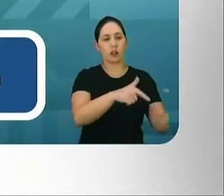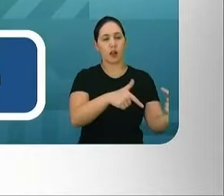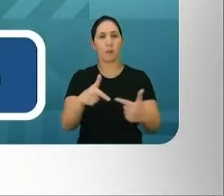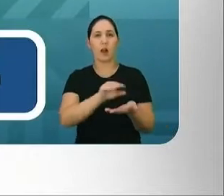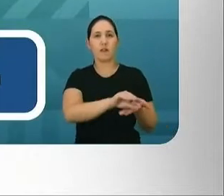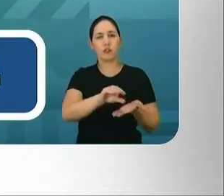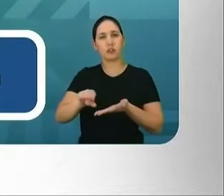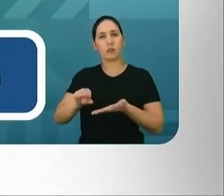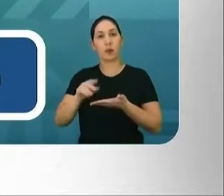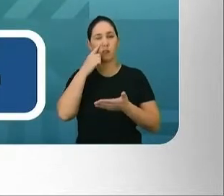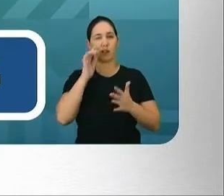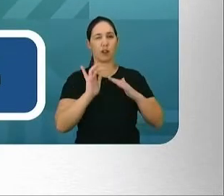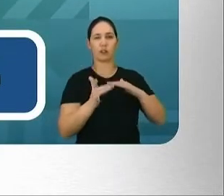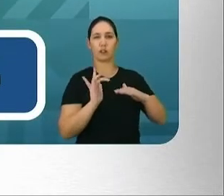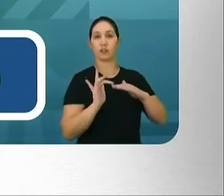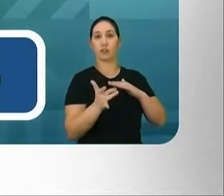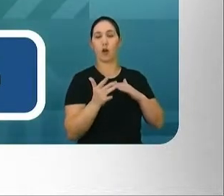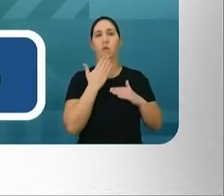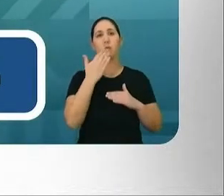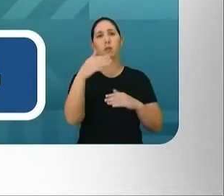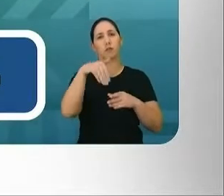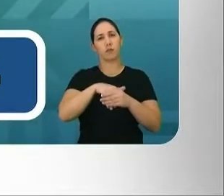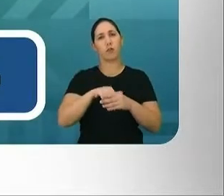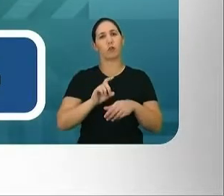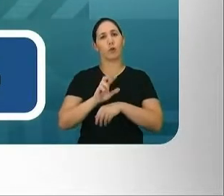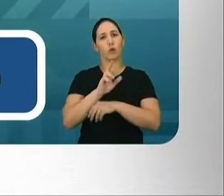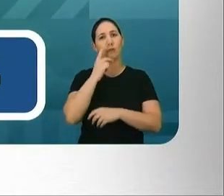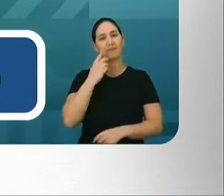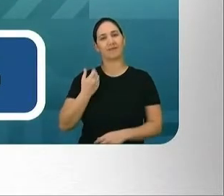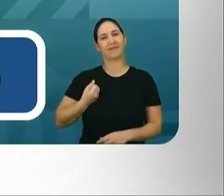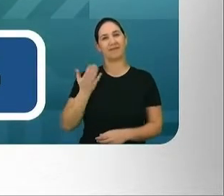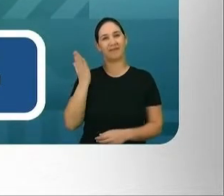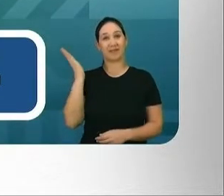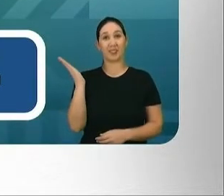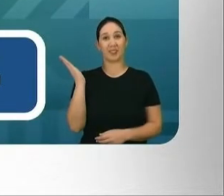empregos e atrair investimentos. Acesse nossas redes sociais. Peço seu voto, Dr.